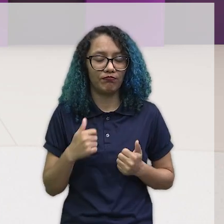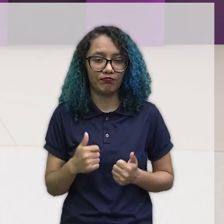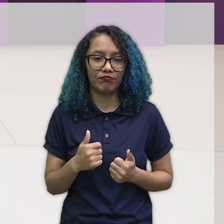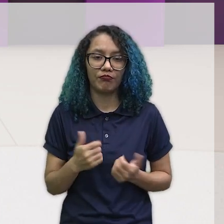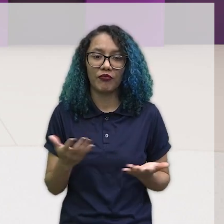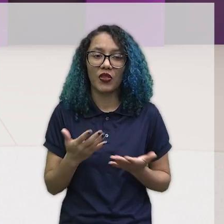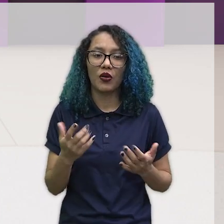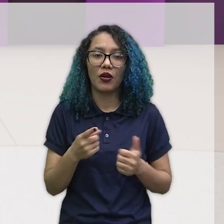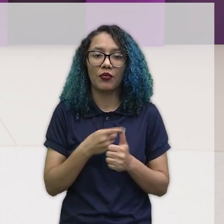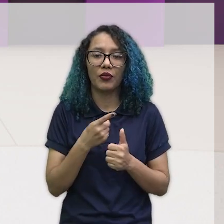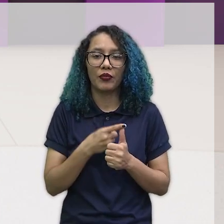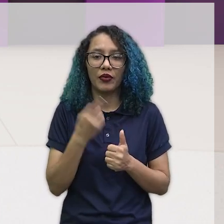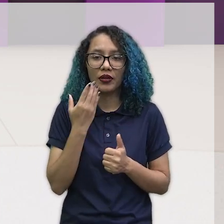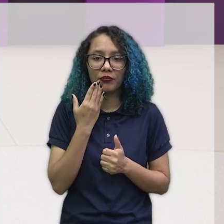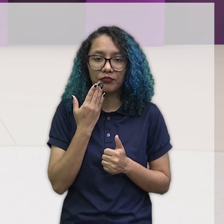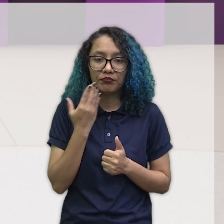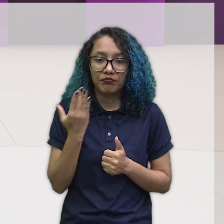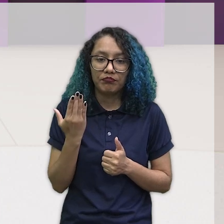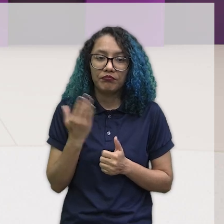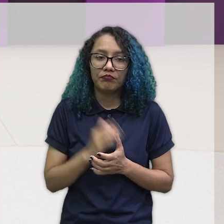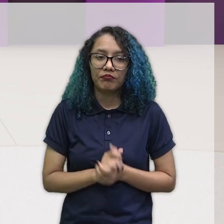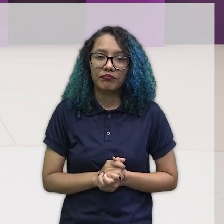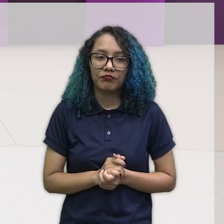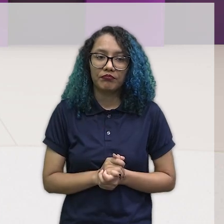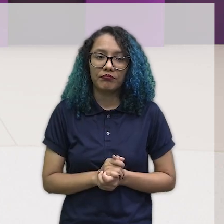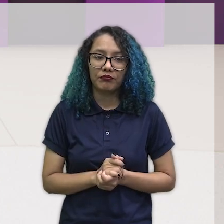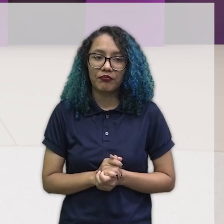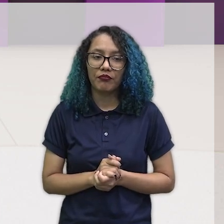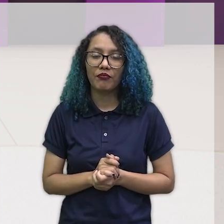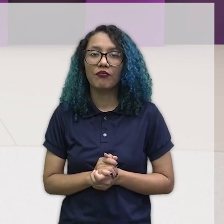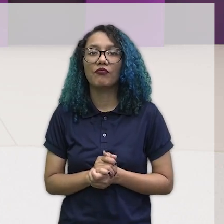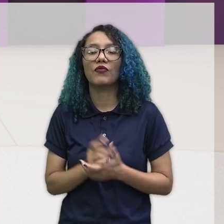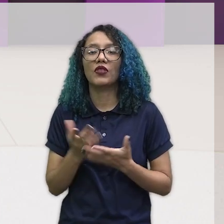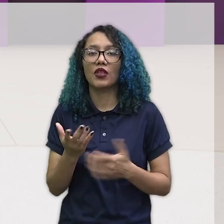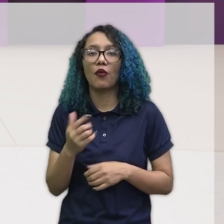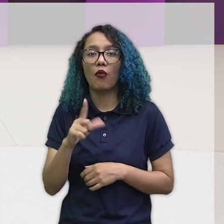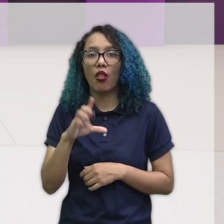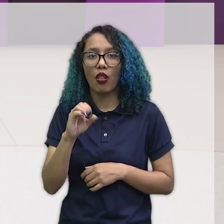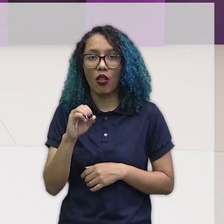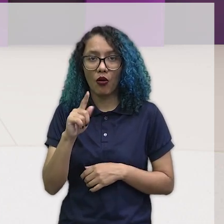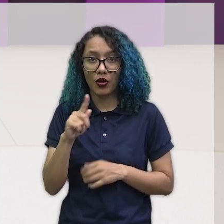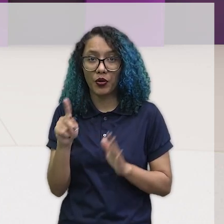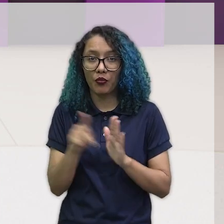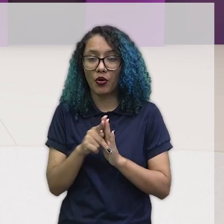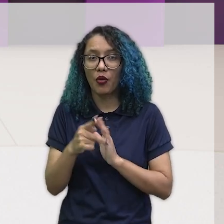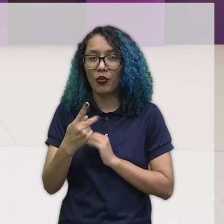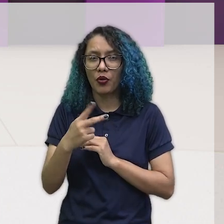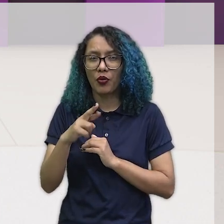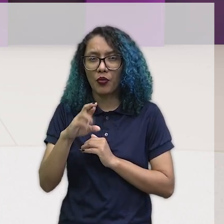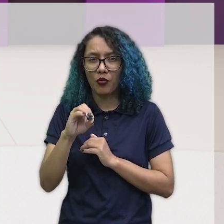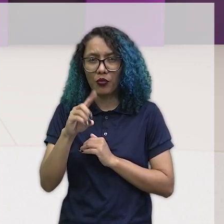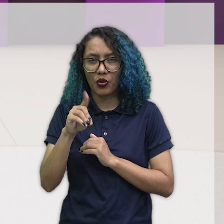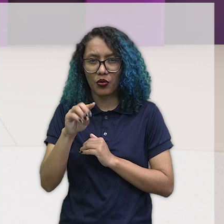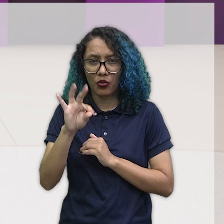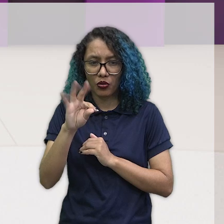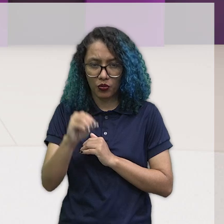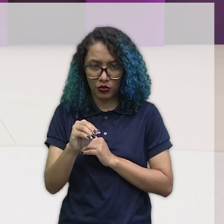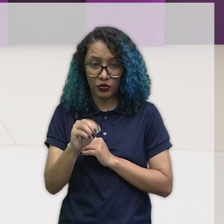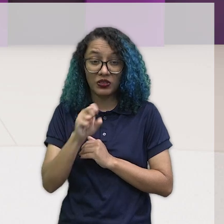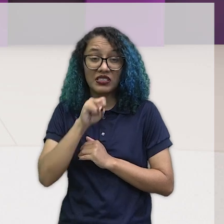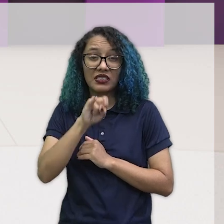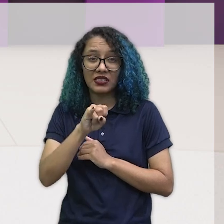aí a primeira e o que é que ela nos diz, o logaritmo do produto. Se você tem ali um logaritmo do produto, você